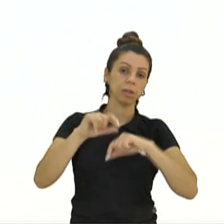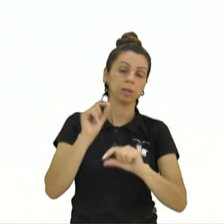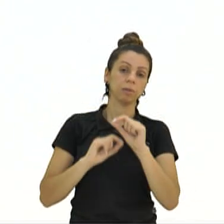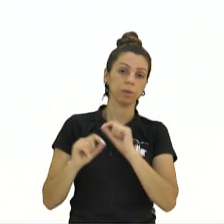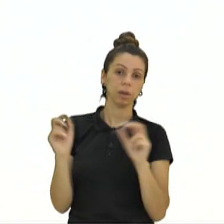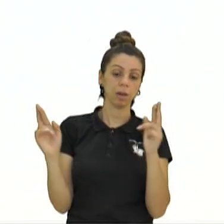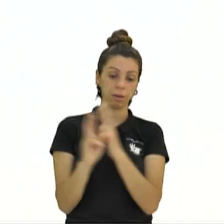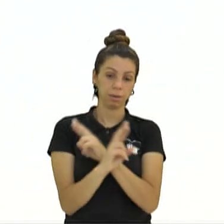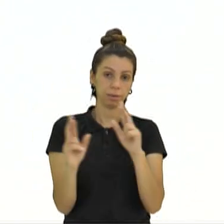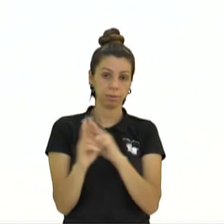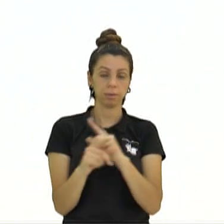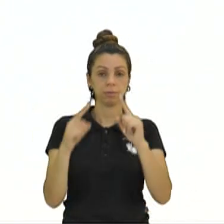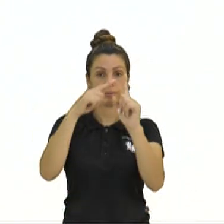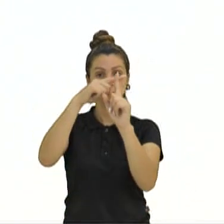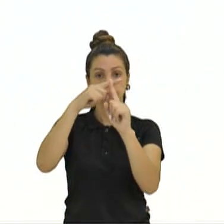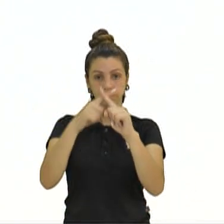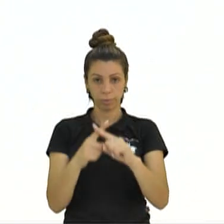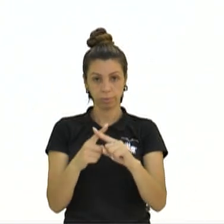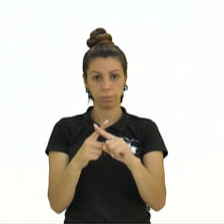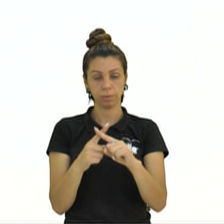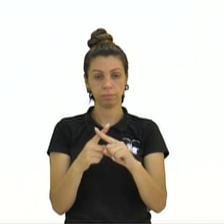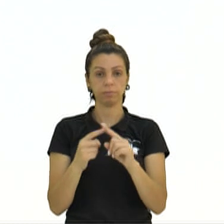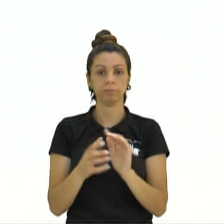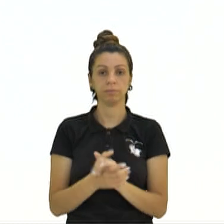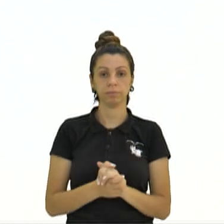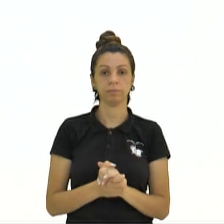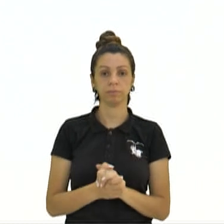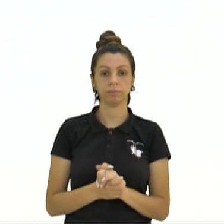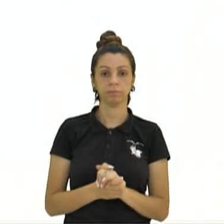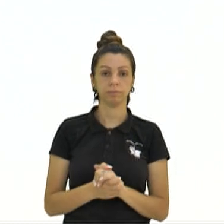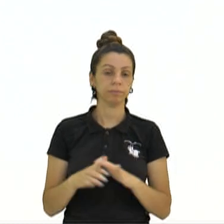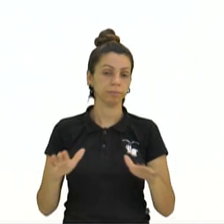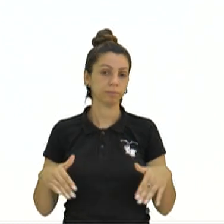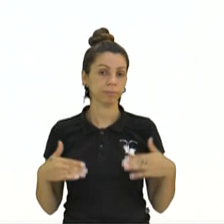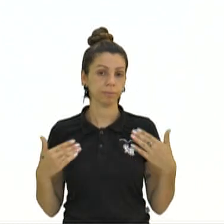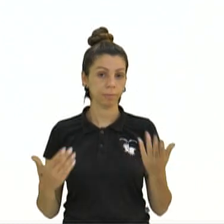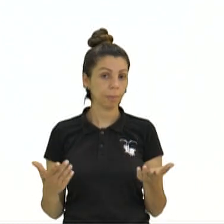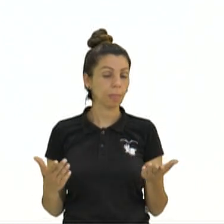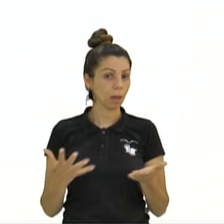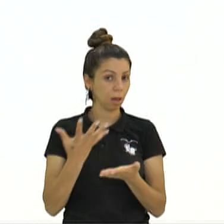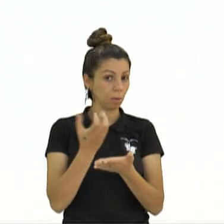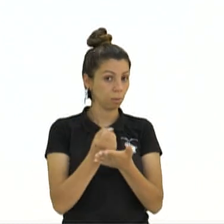relação de multiplicação entre elas. Certo? Então,